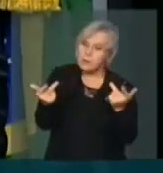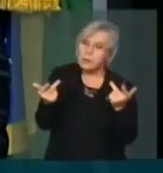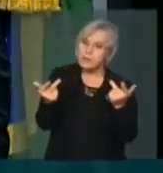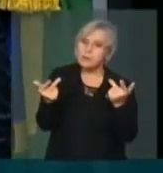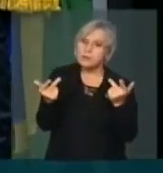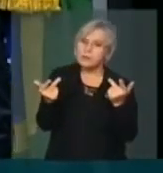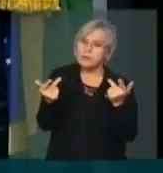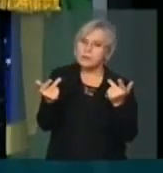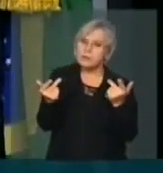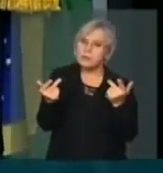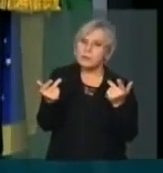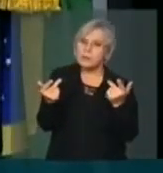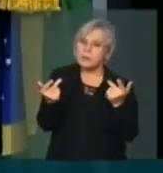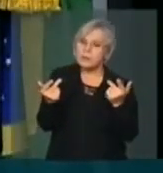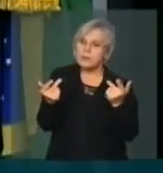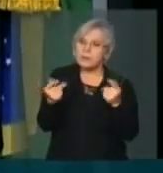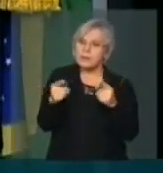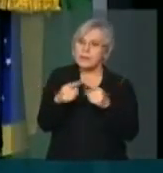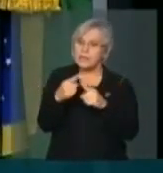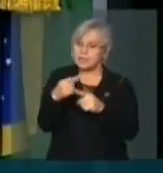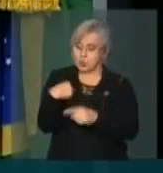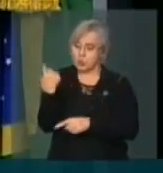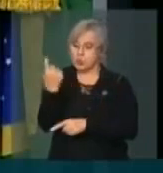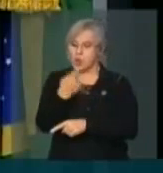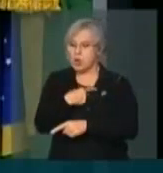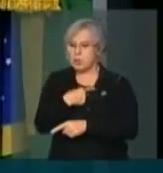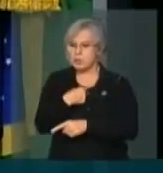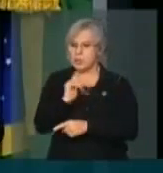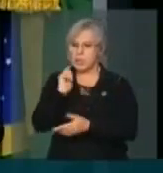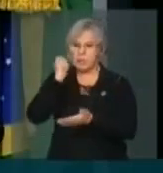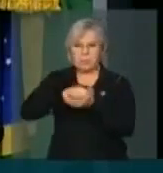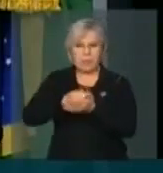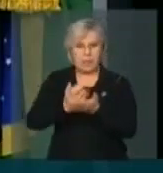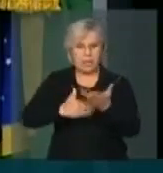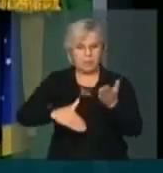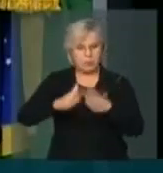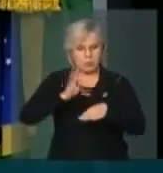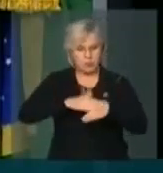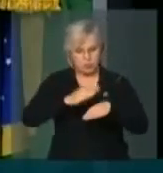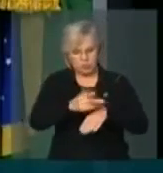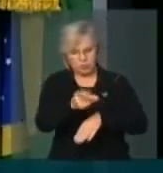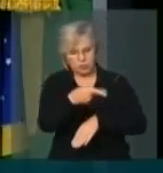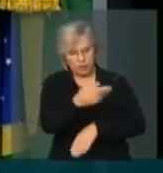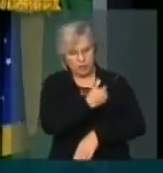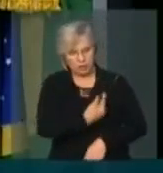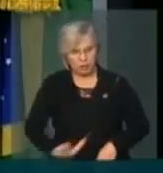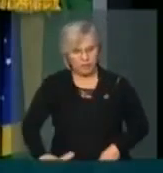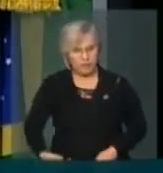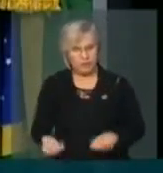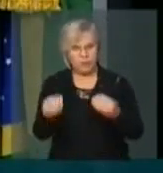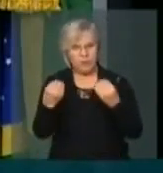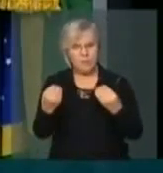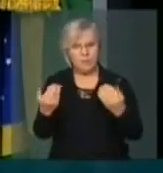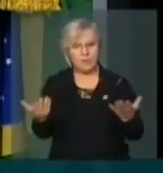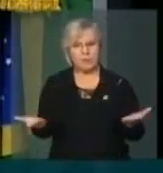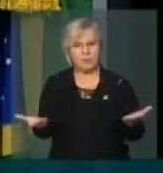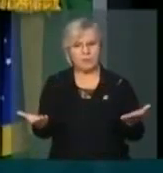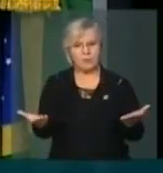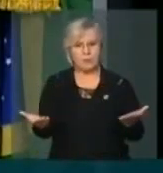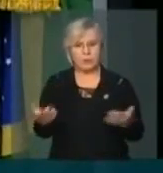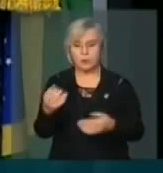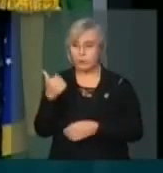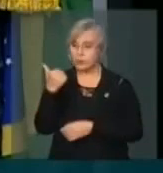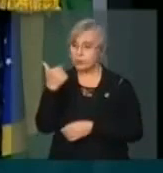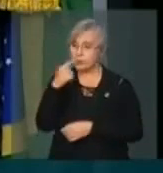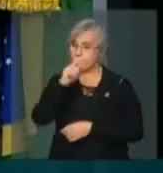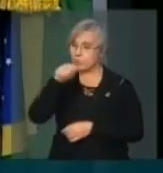ficou para o povo brasileiro. Povo que já está vendo o seu emprego ir embora. Só nos últimos